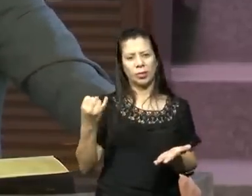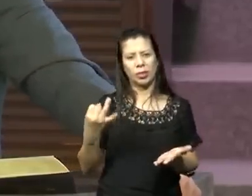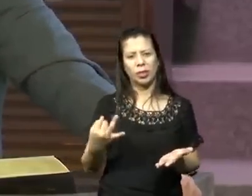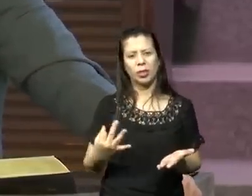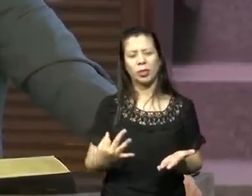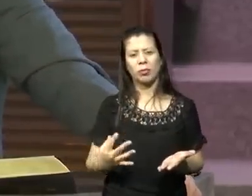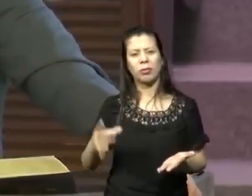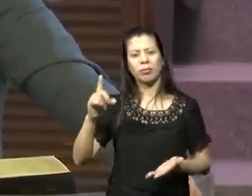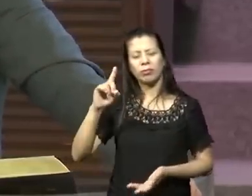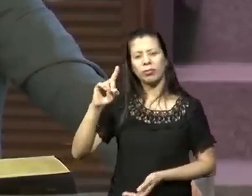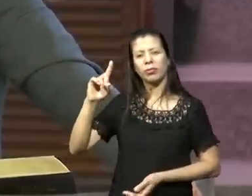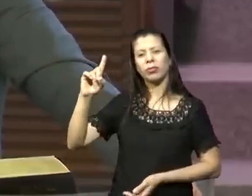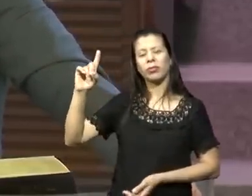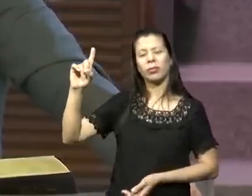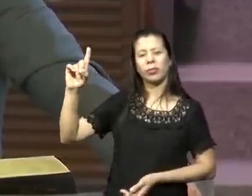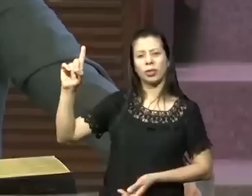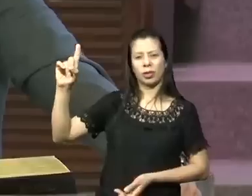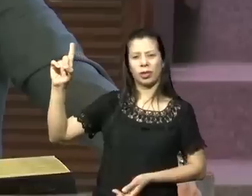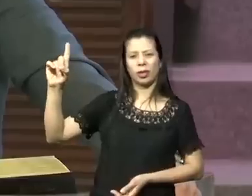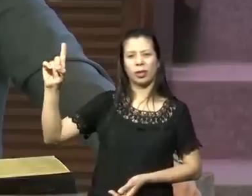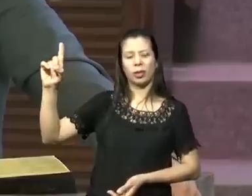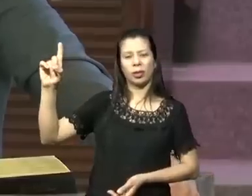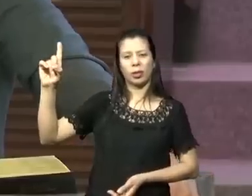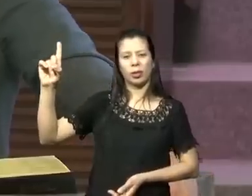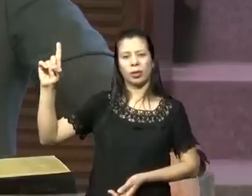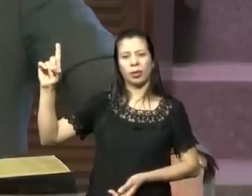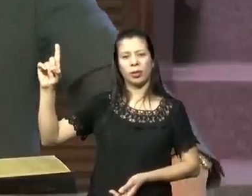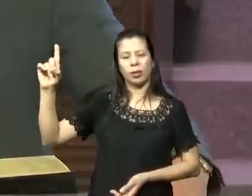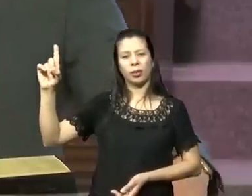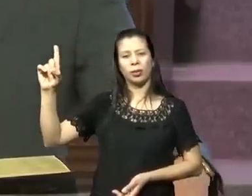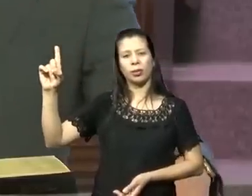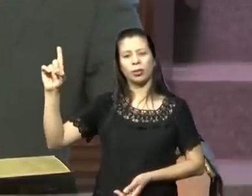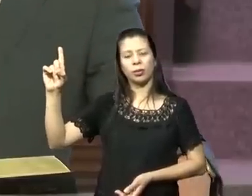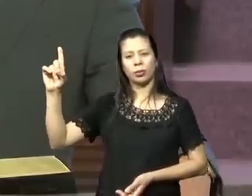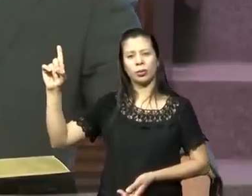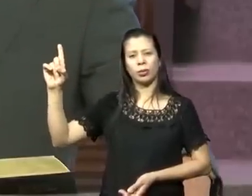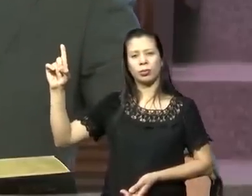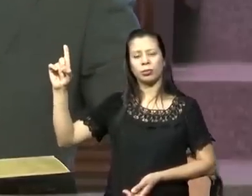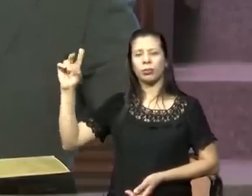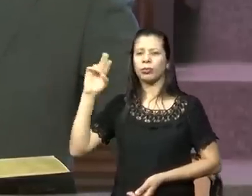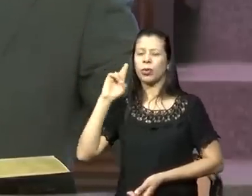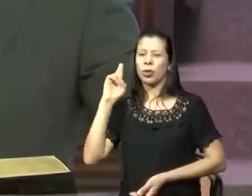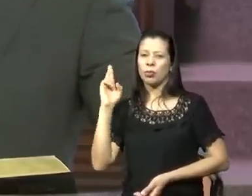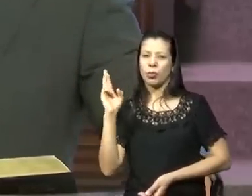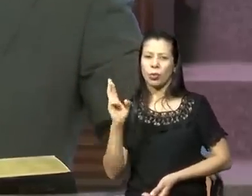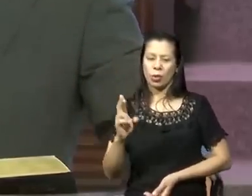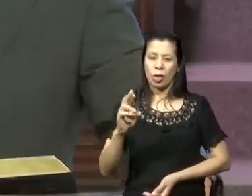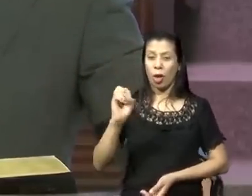jireh significa o monte de Abraão viu o Messias